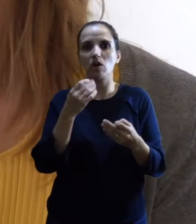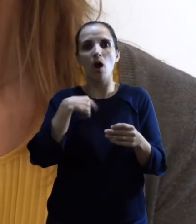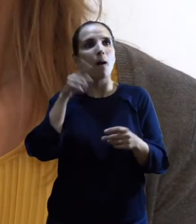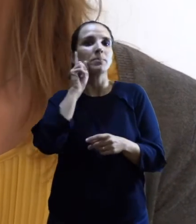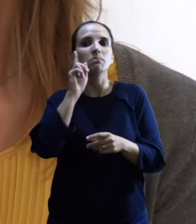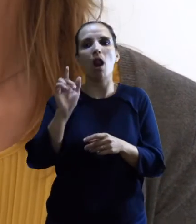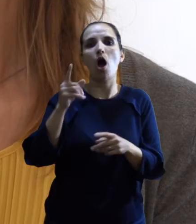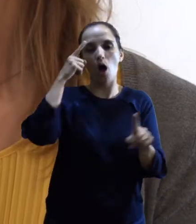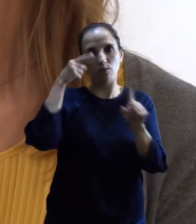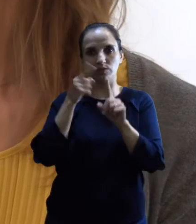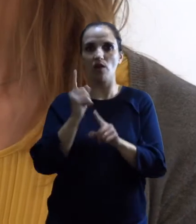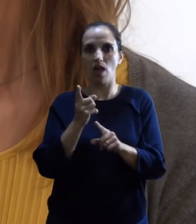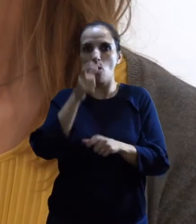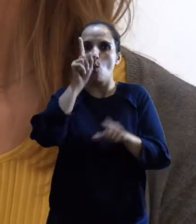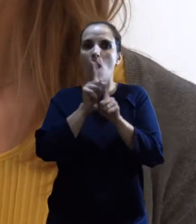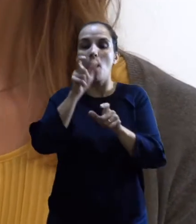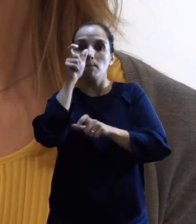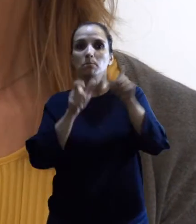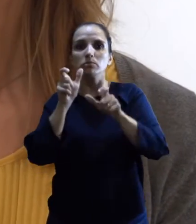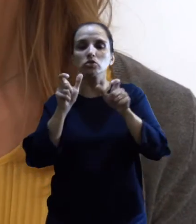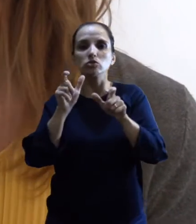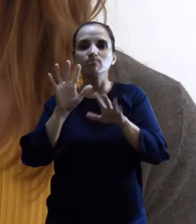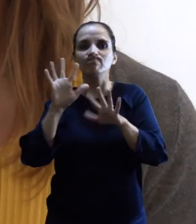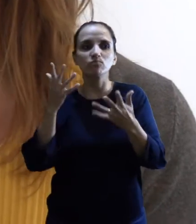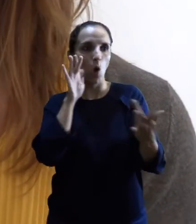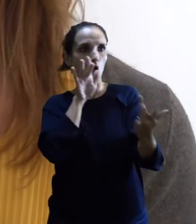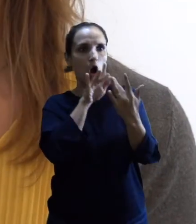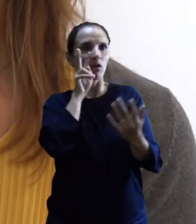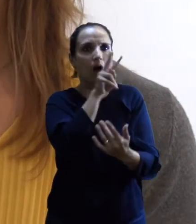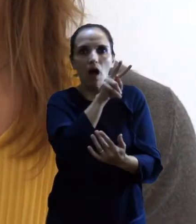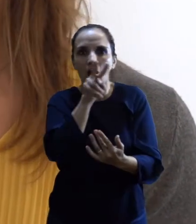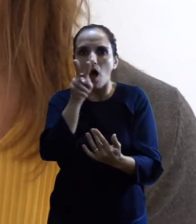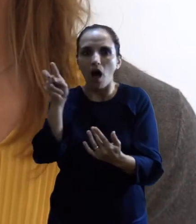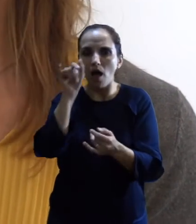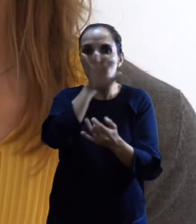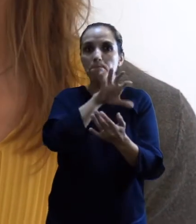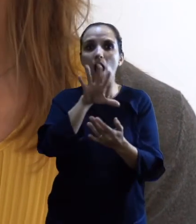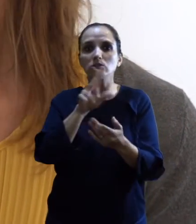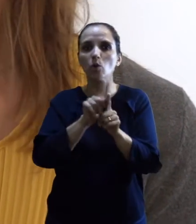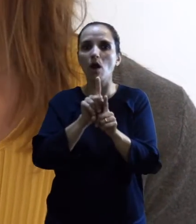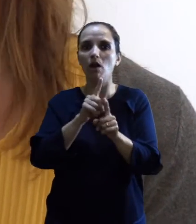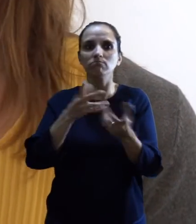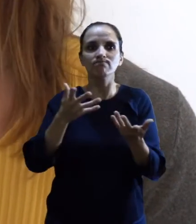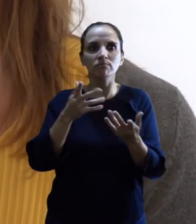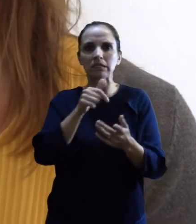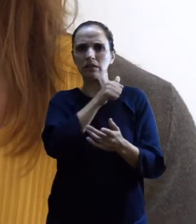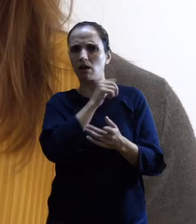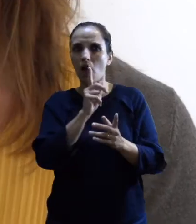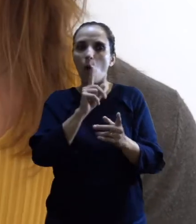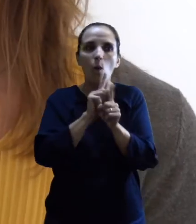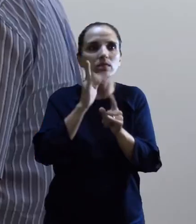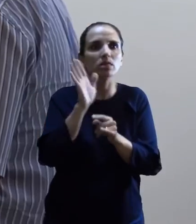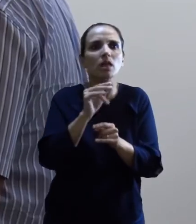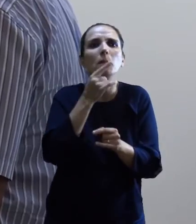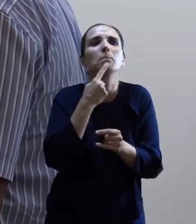é esse o nosso principal objetivo. Ou seja, que as pessoas, ao terem um contacto com estas imagens, que não lhes fique diferente e